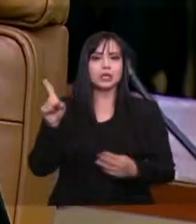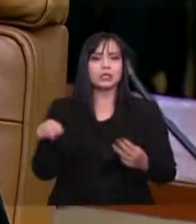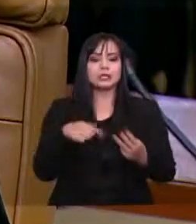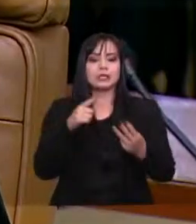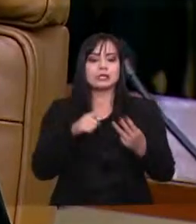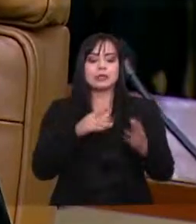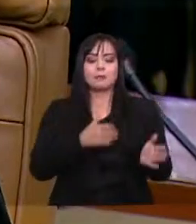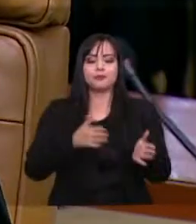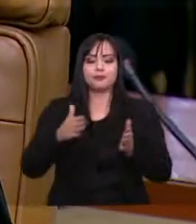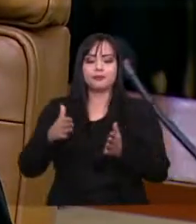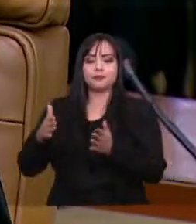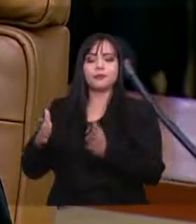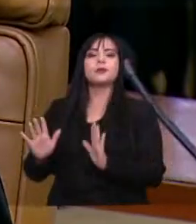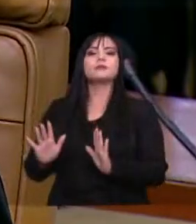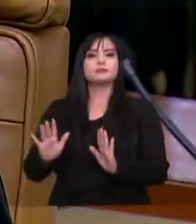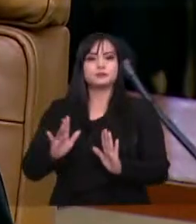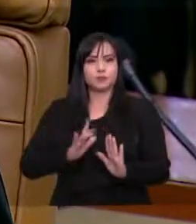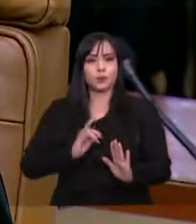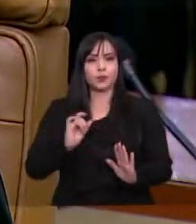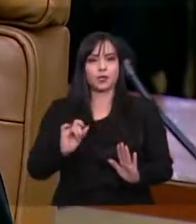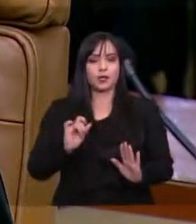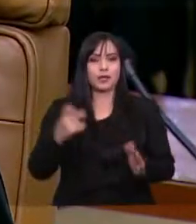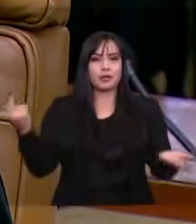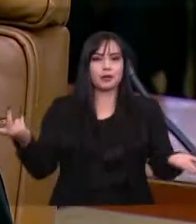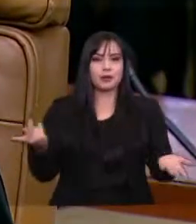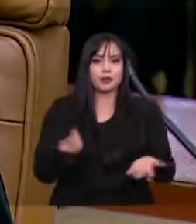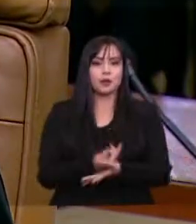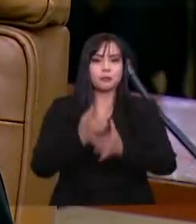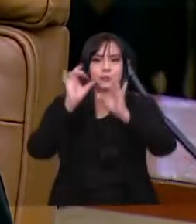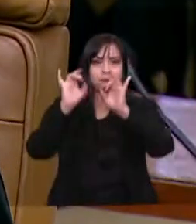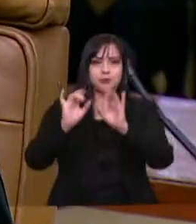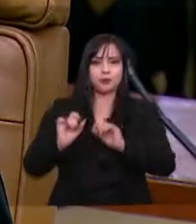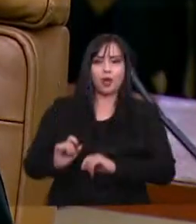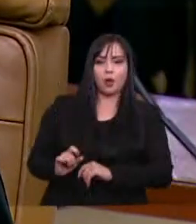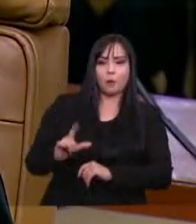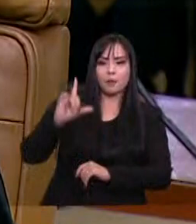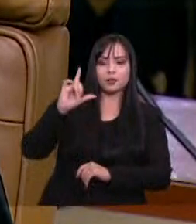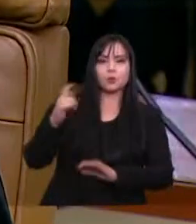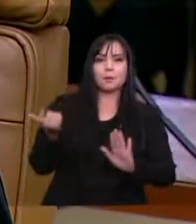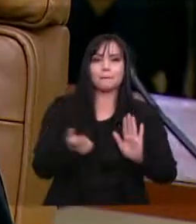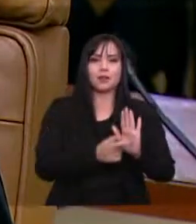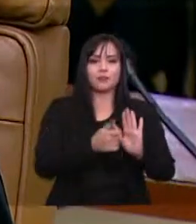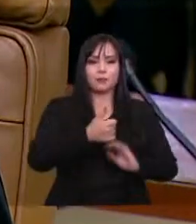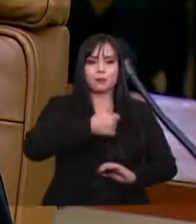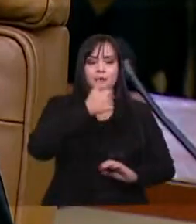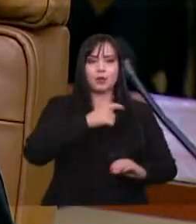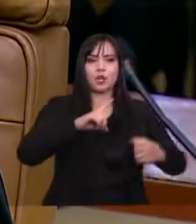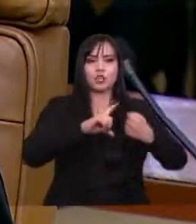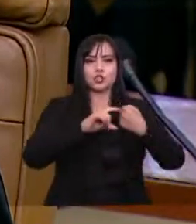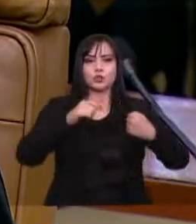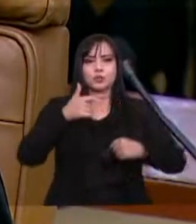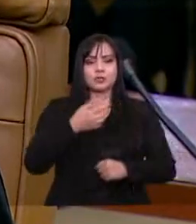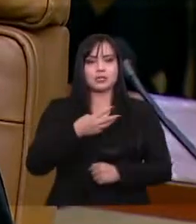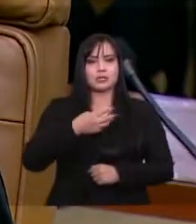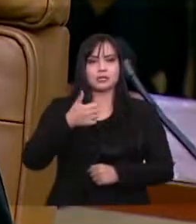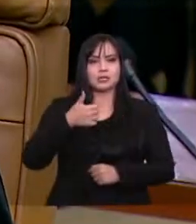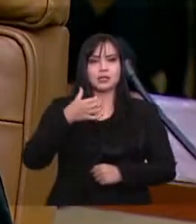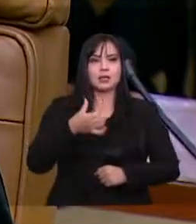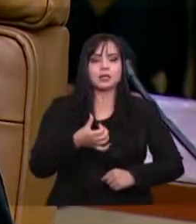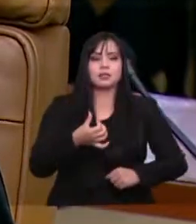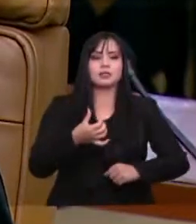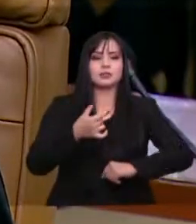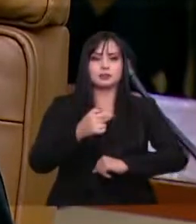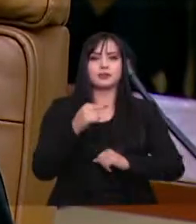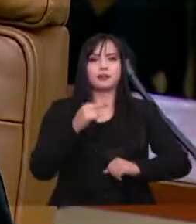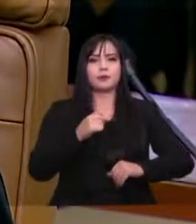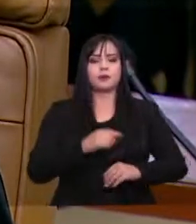terceira etapa constata a incidência de causa especial de aumento previsto para o primeiro do artigo 317 do Código Penal